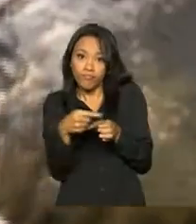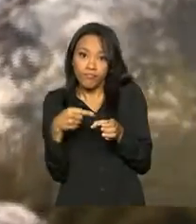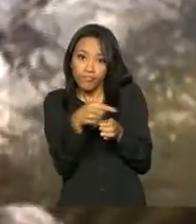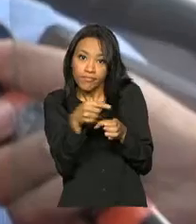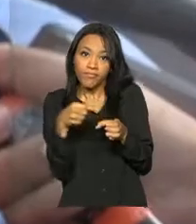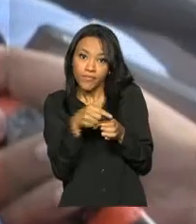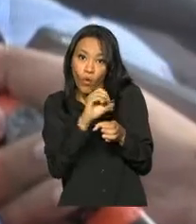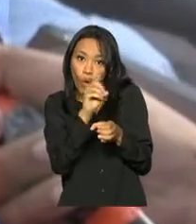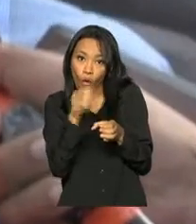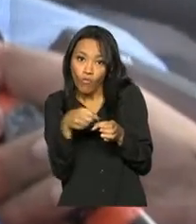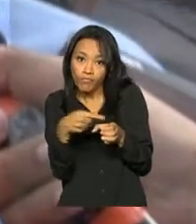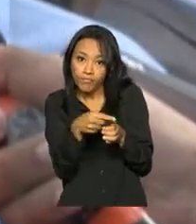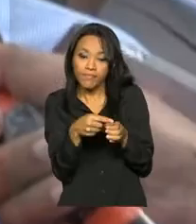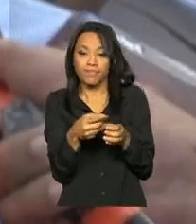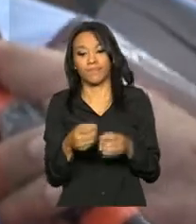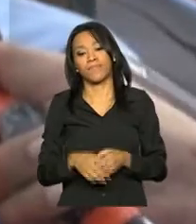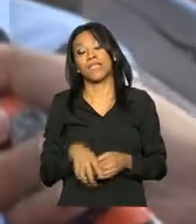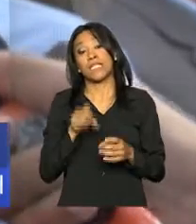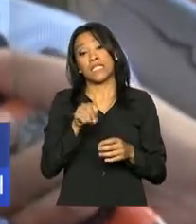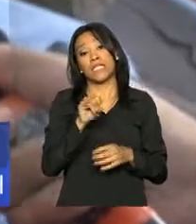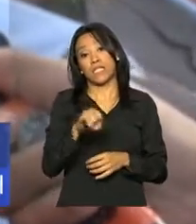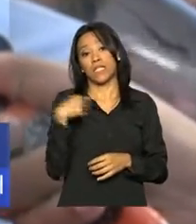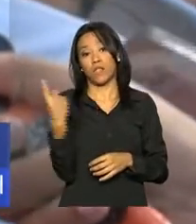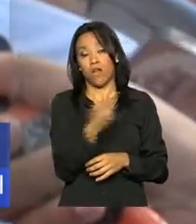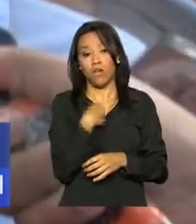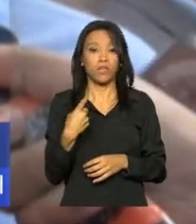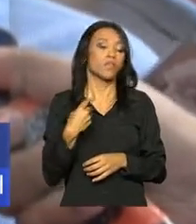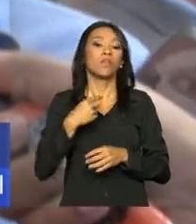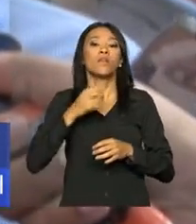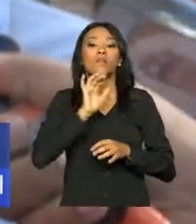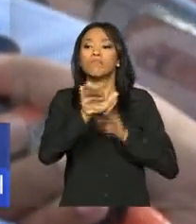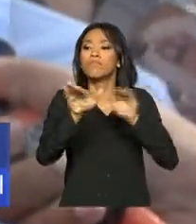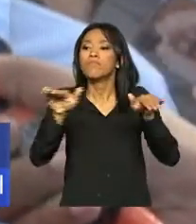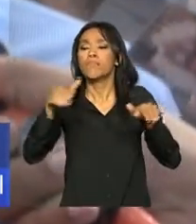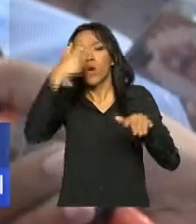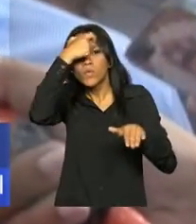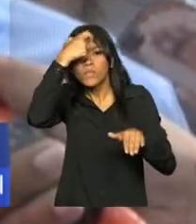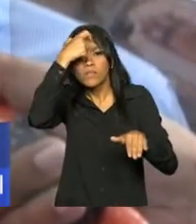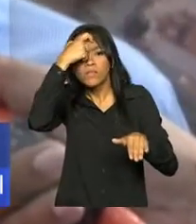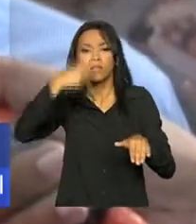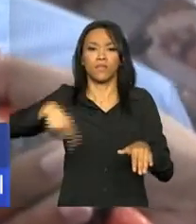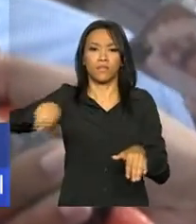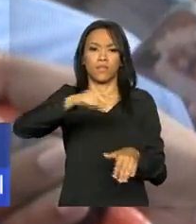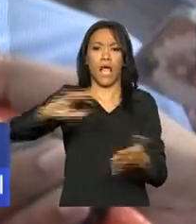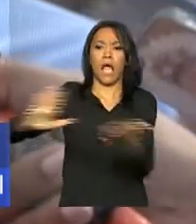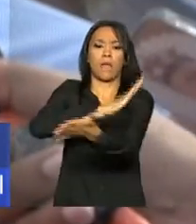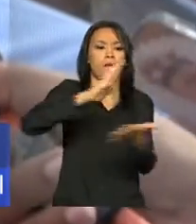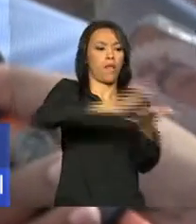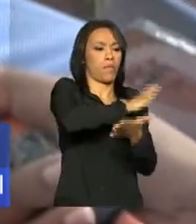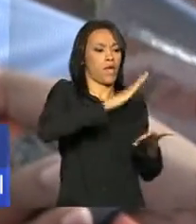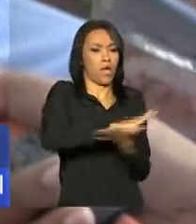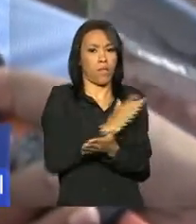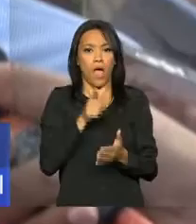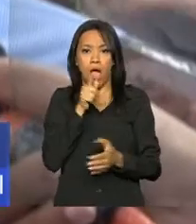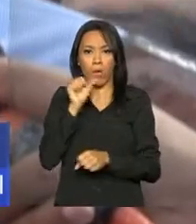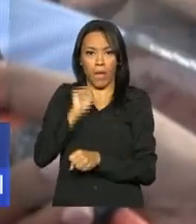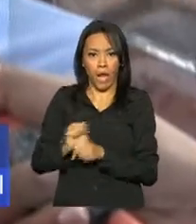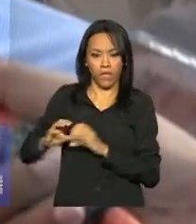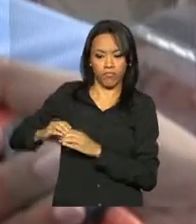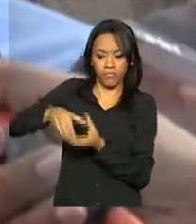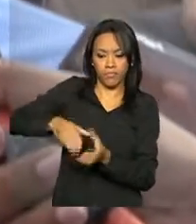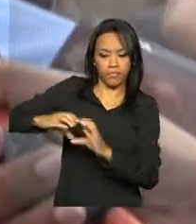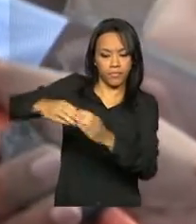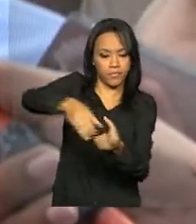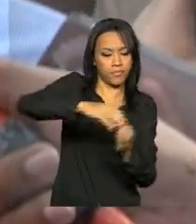aegypti se nós não tivermos a população consciente distro distribuir destruindo os possíveis criadouros portanto